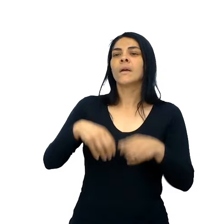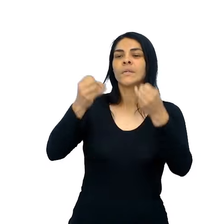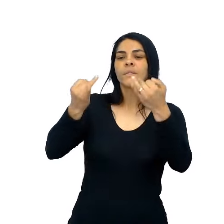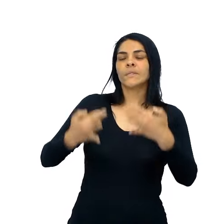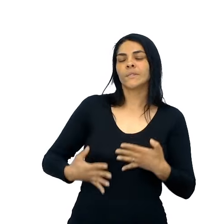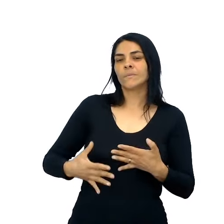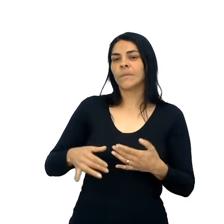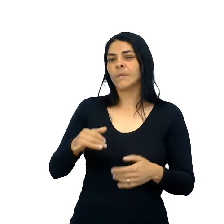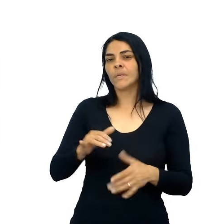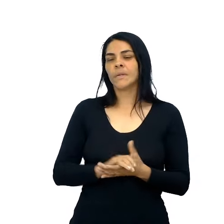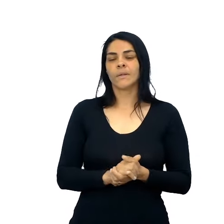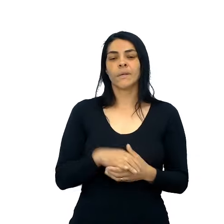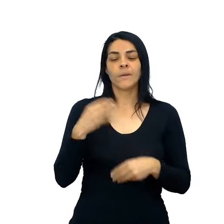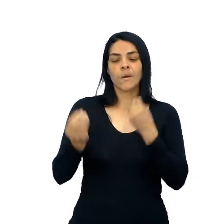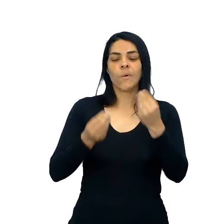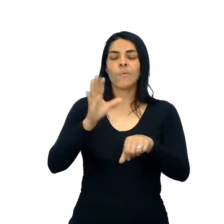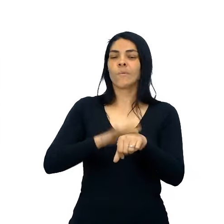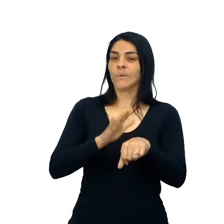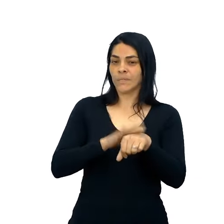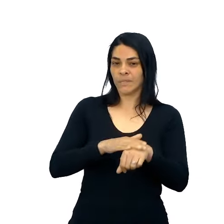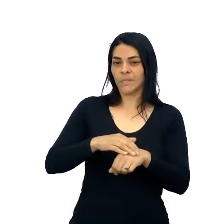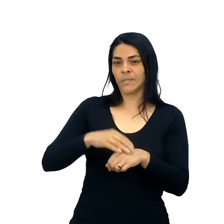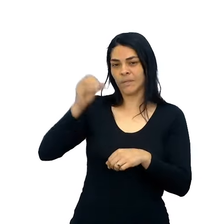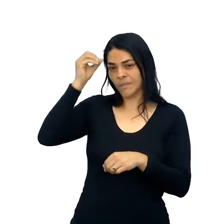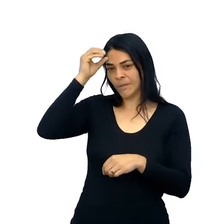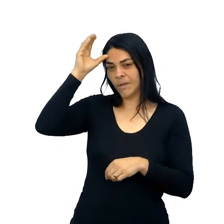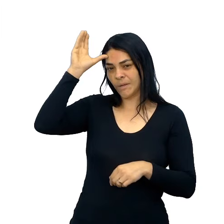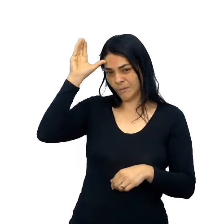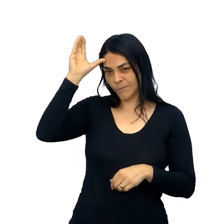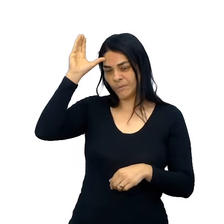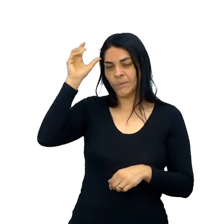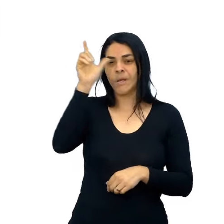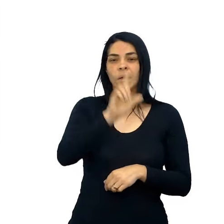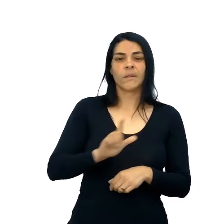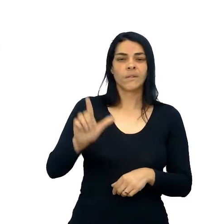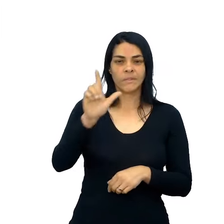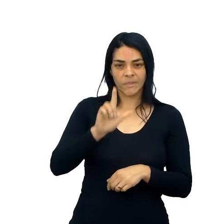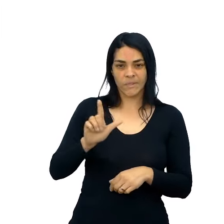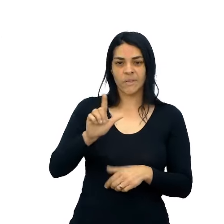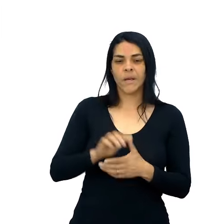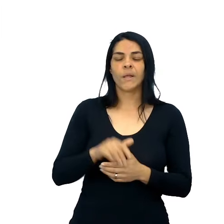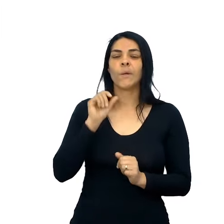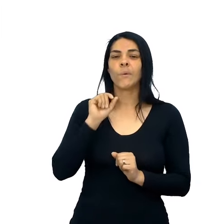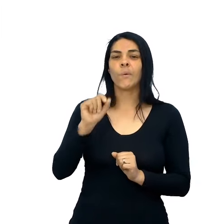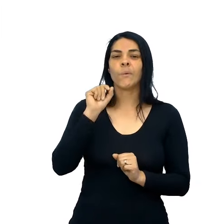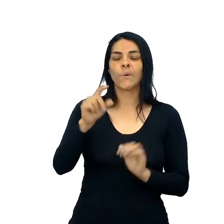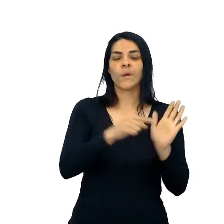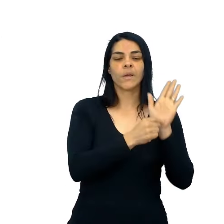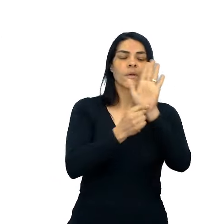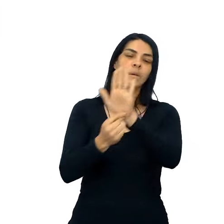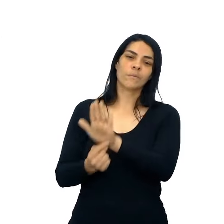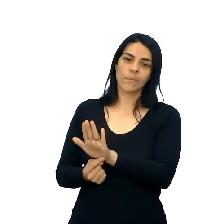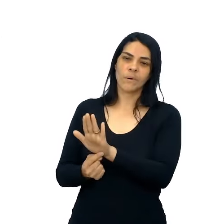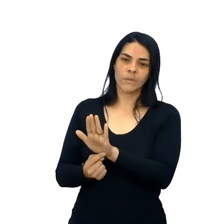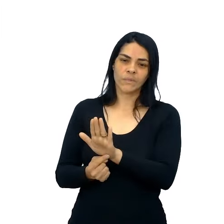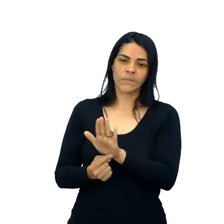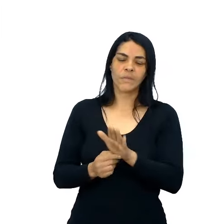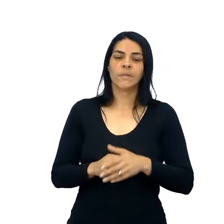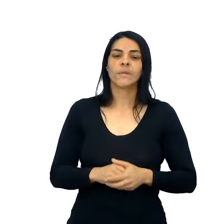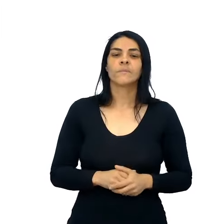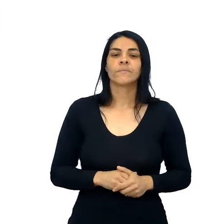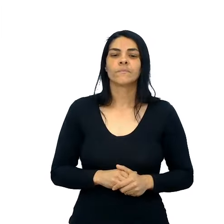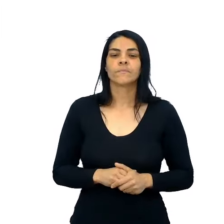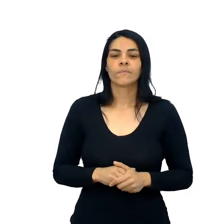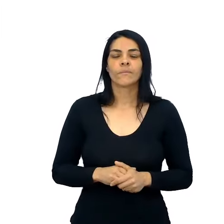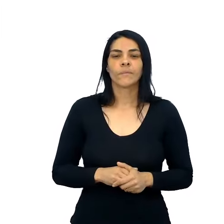feitos. Então, em relação à cultura literária ficcional, o que que eles trazem? O aspecto tipológico é a mímesis da